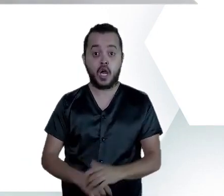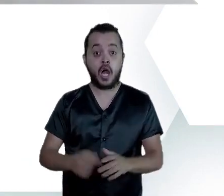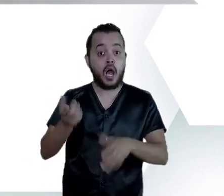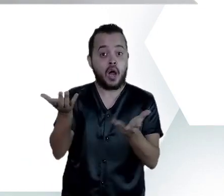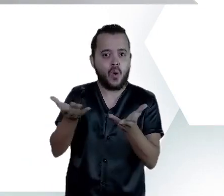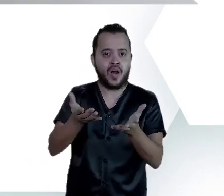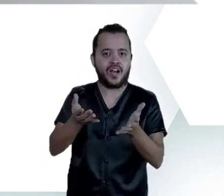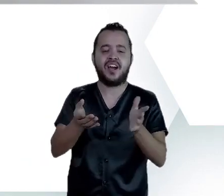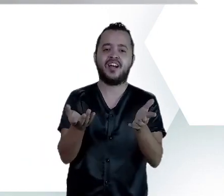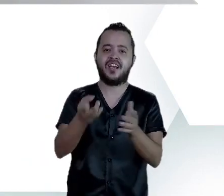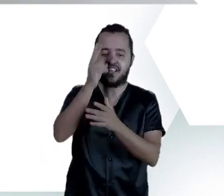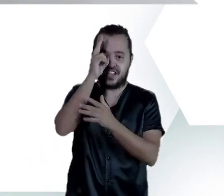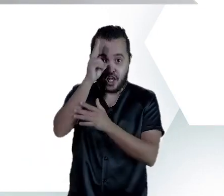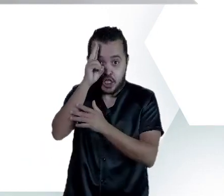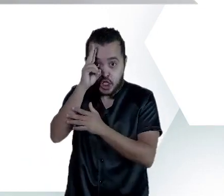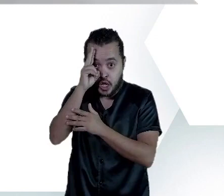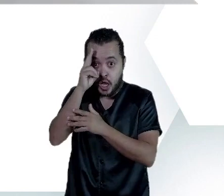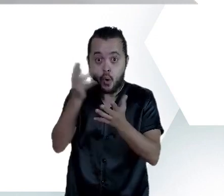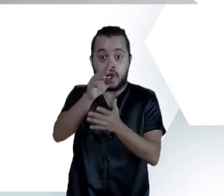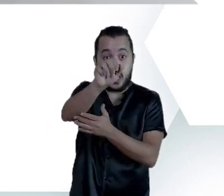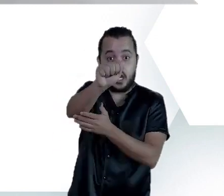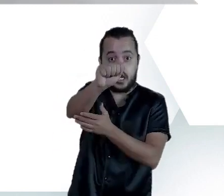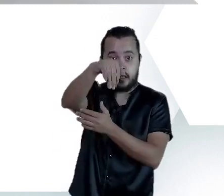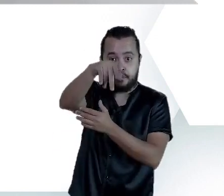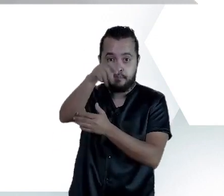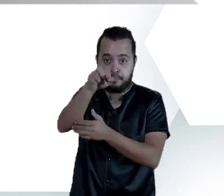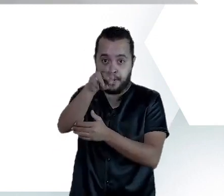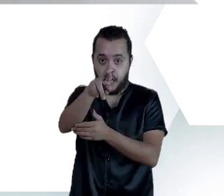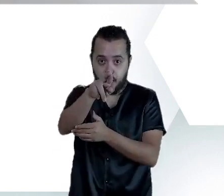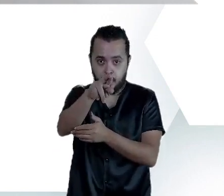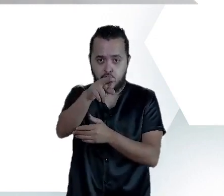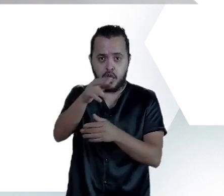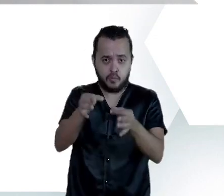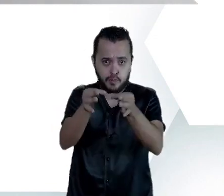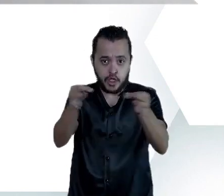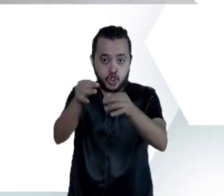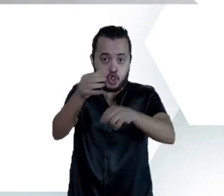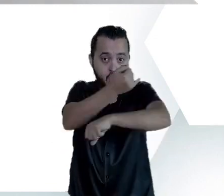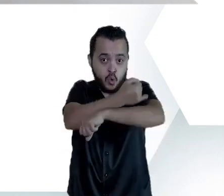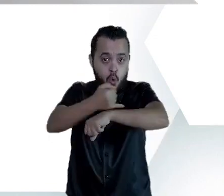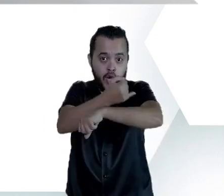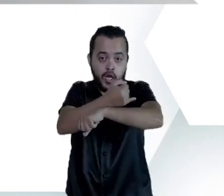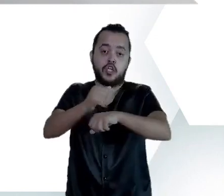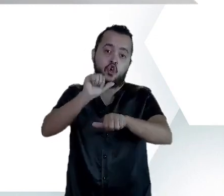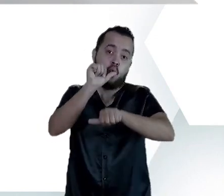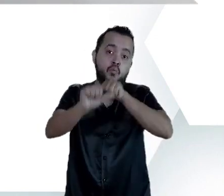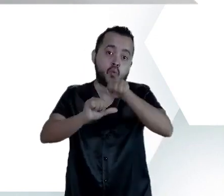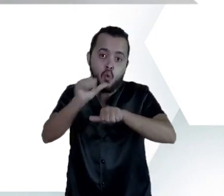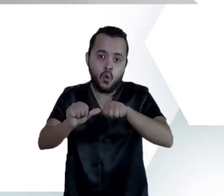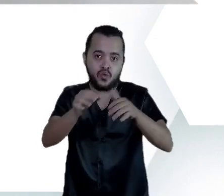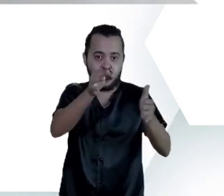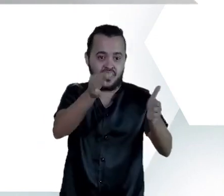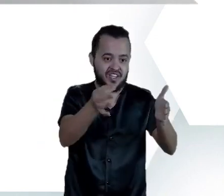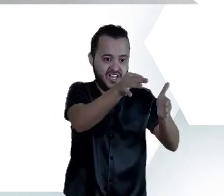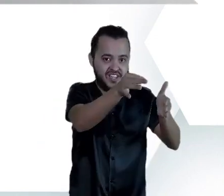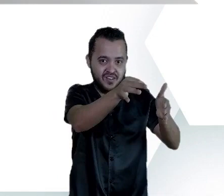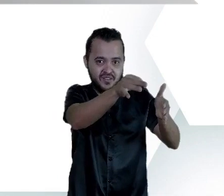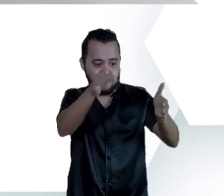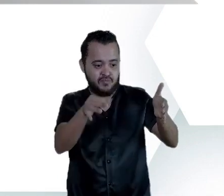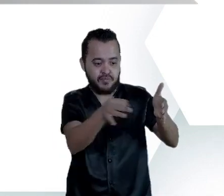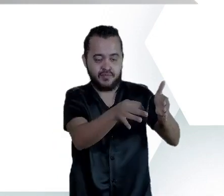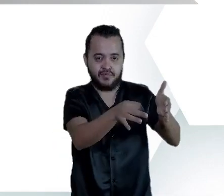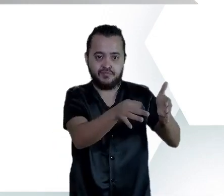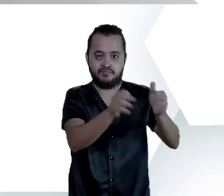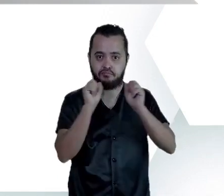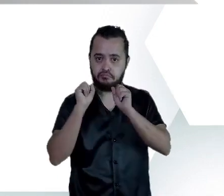eu vou colocar na parte do ampere, né, quando eu for medir corrente, eu venho cá e tiro da parte da tensão e coloco na parte da